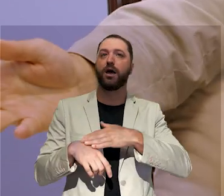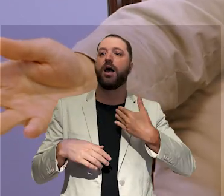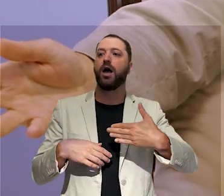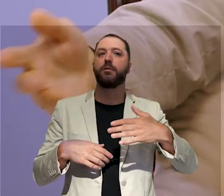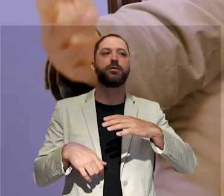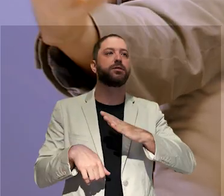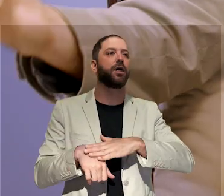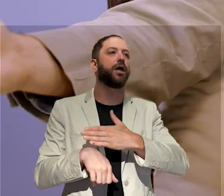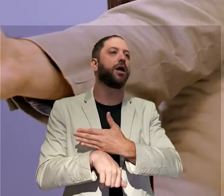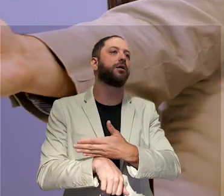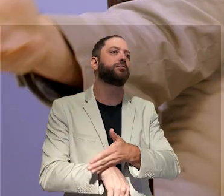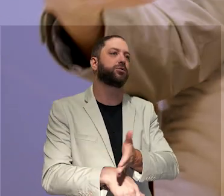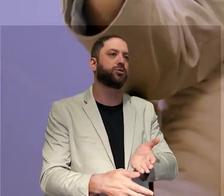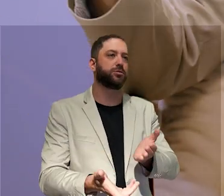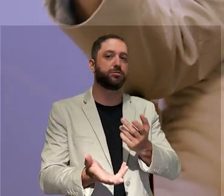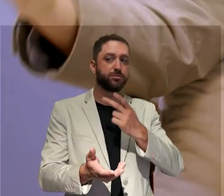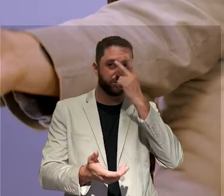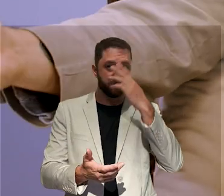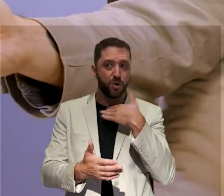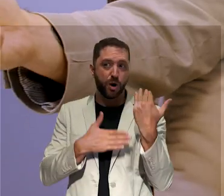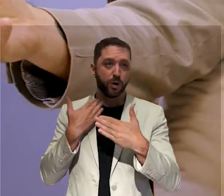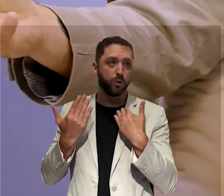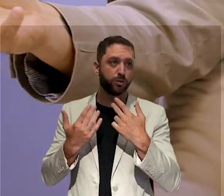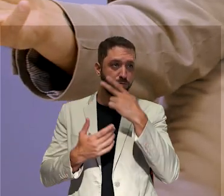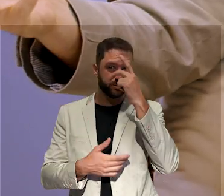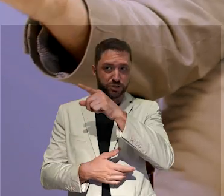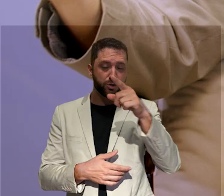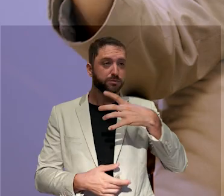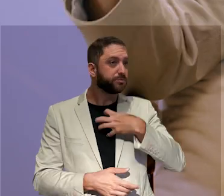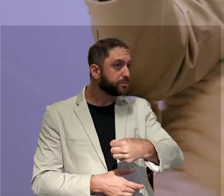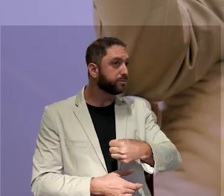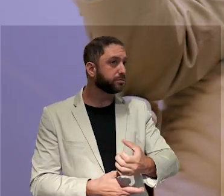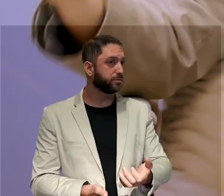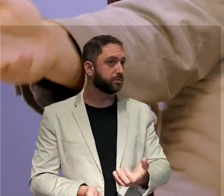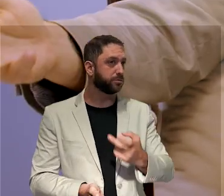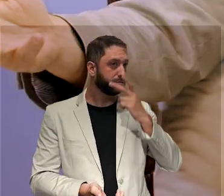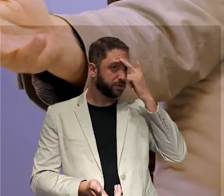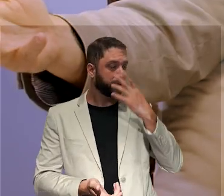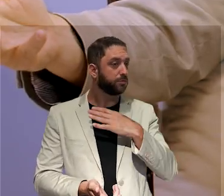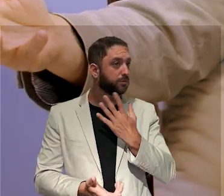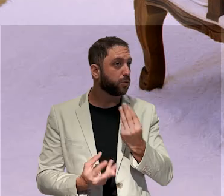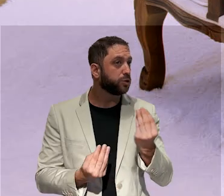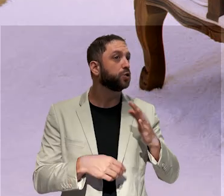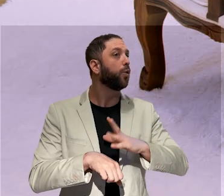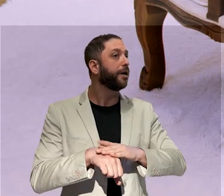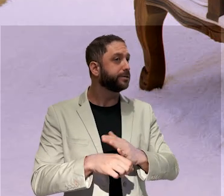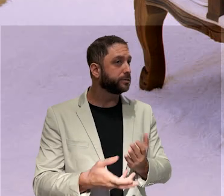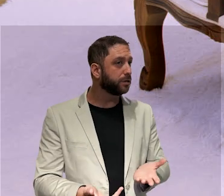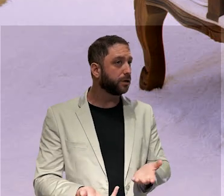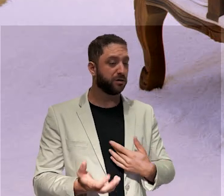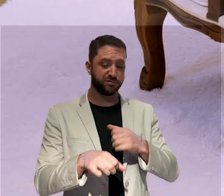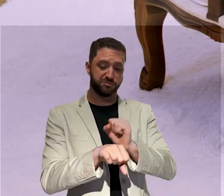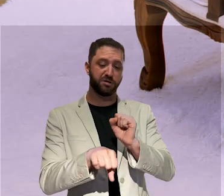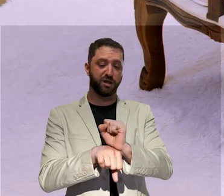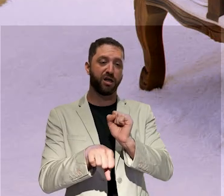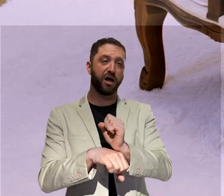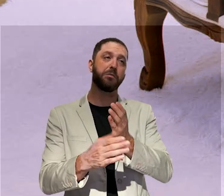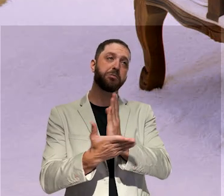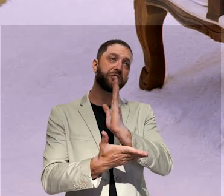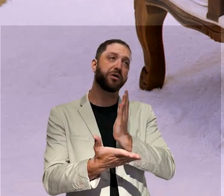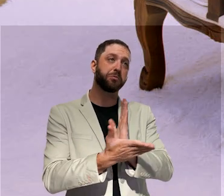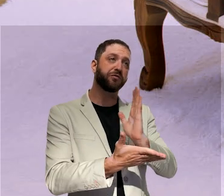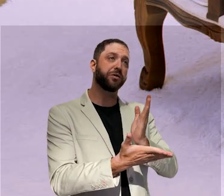muito tempo. As pessoas estão morrendo, as pessoas estão suicidando, as pessoas estão cada vez mais doentes. Aí tem que ficar esperando validar